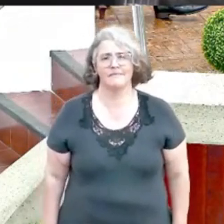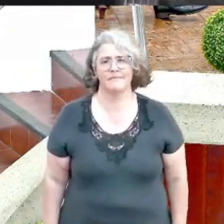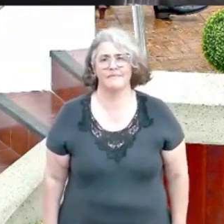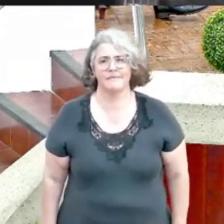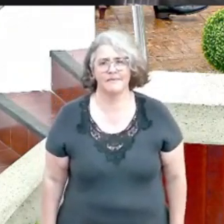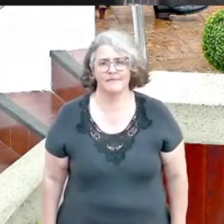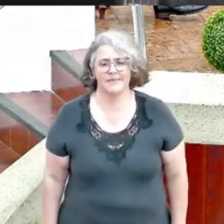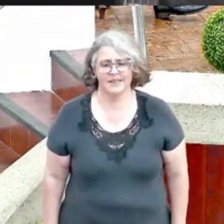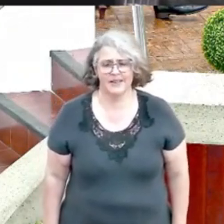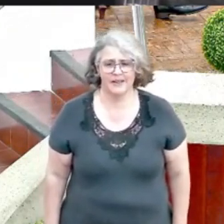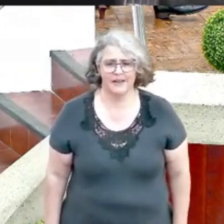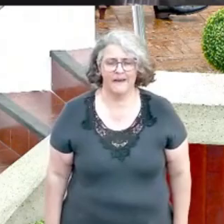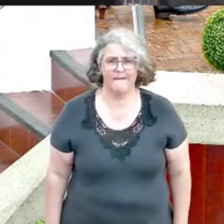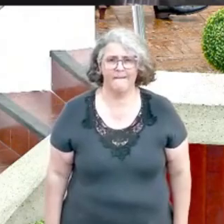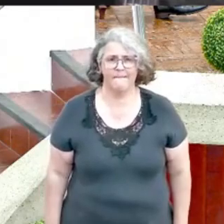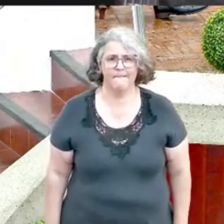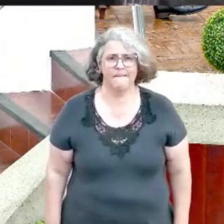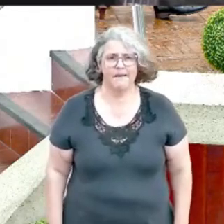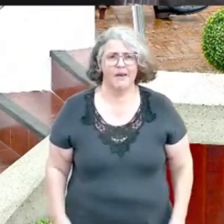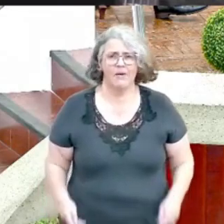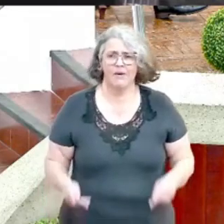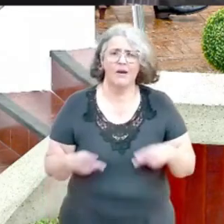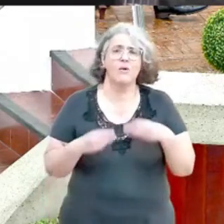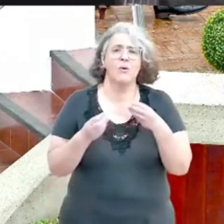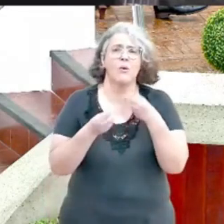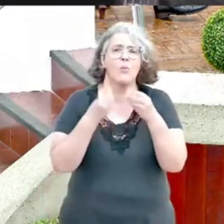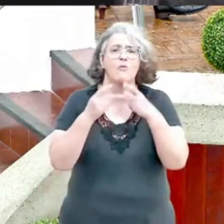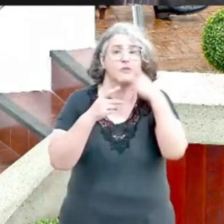Esse é o linguajar que você usa para falar da igreja?